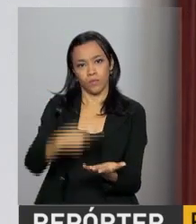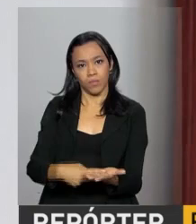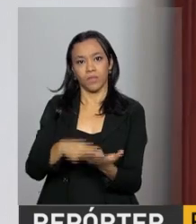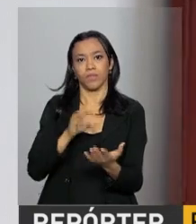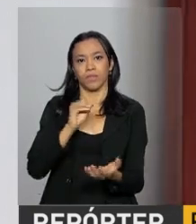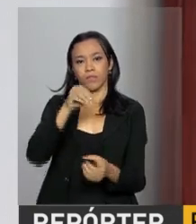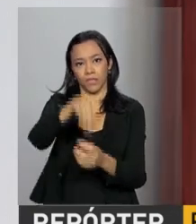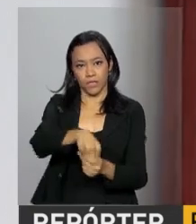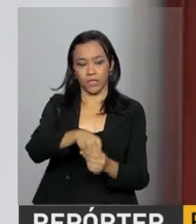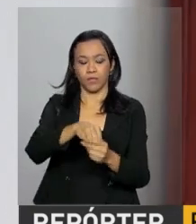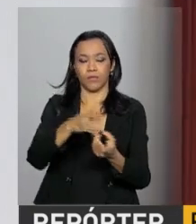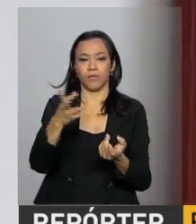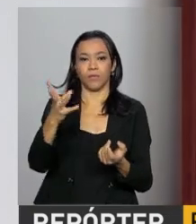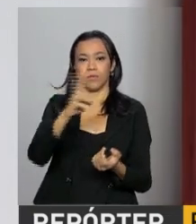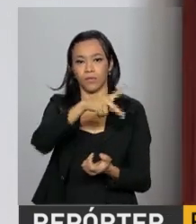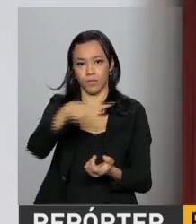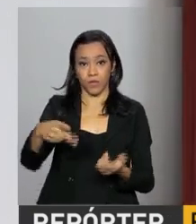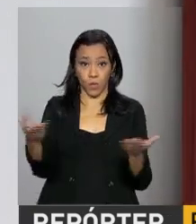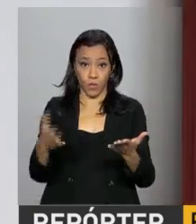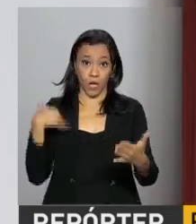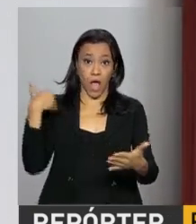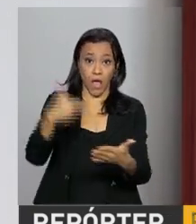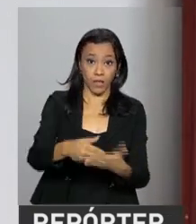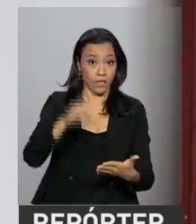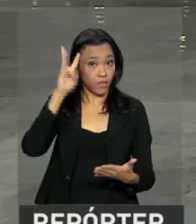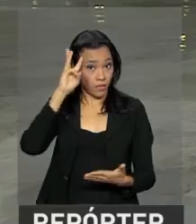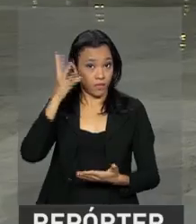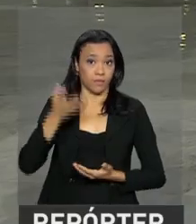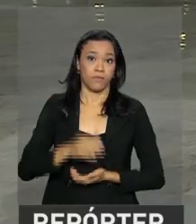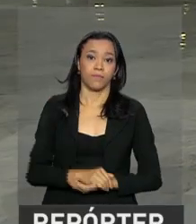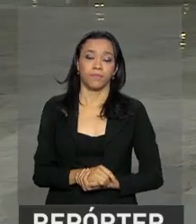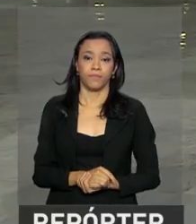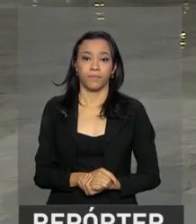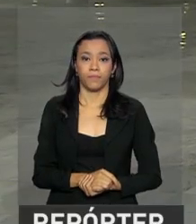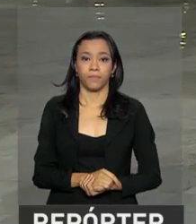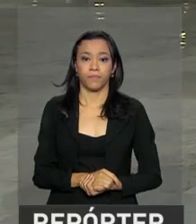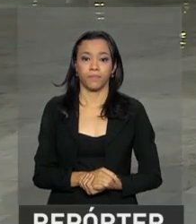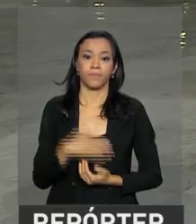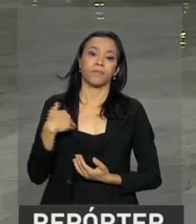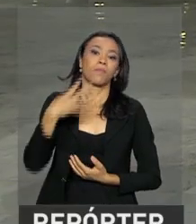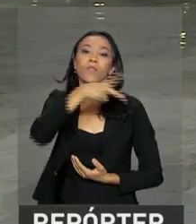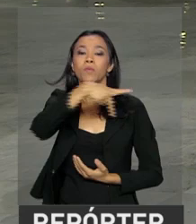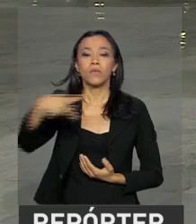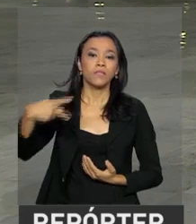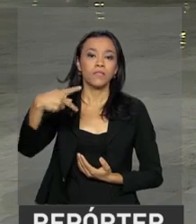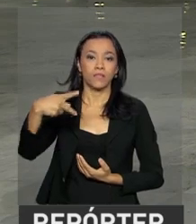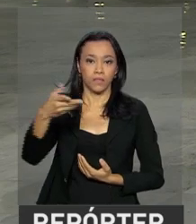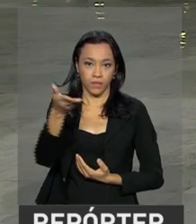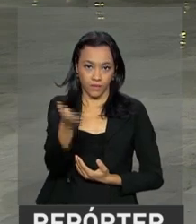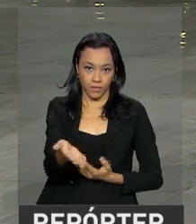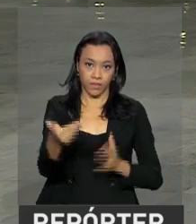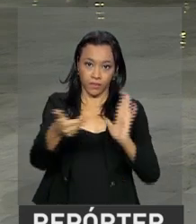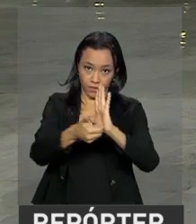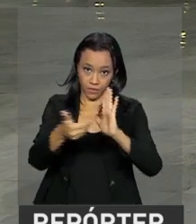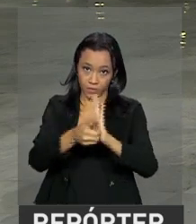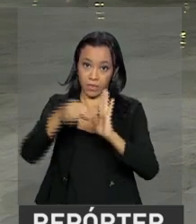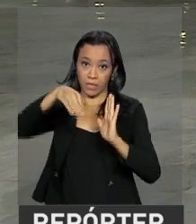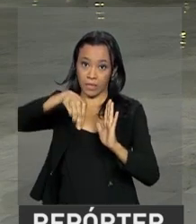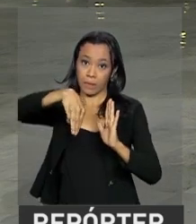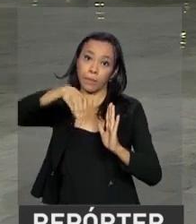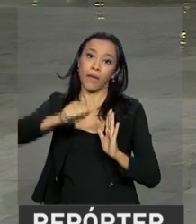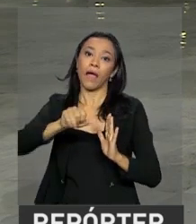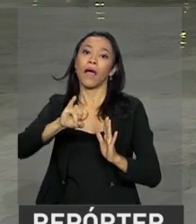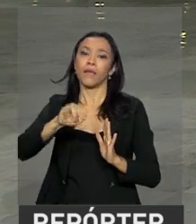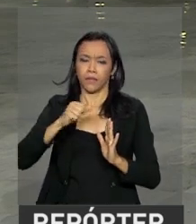presidência da república nos no dia de hoje até o dia de terça-feira e o presidente interino Rodrigo Maia ele tem agenda hoje aqui no